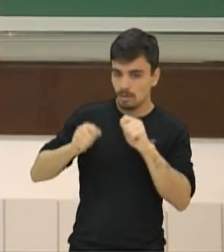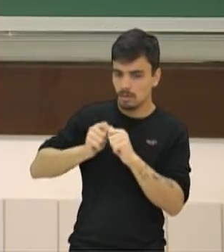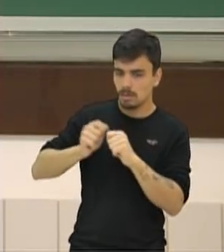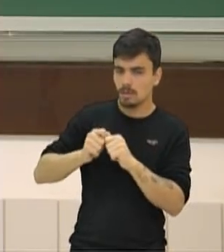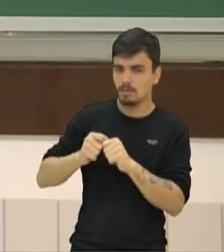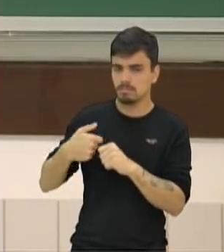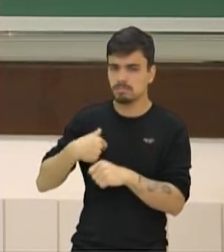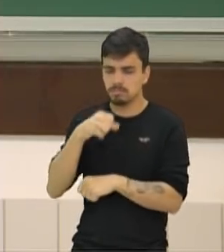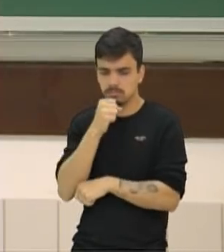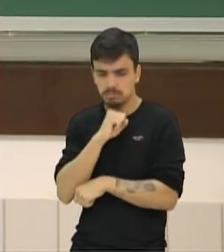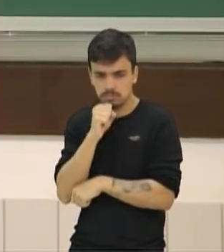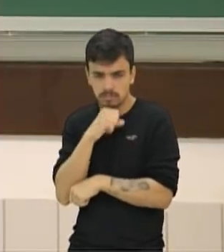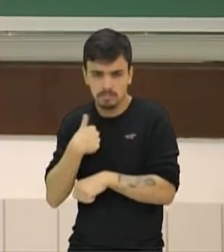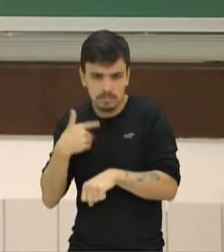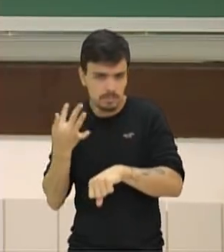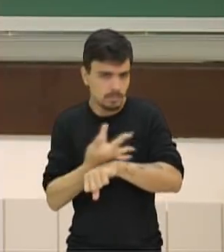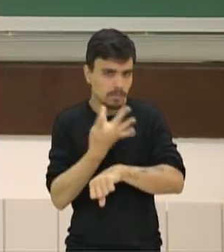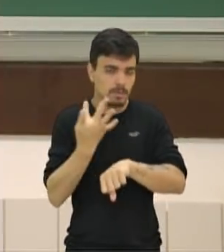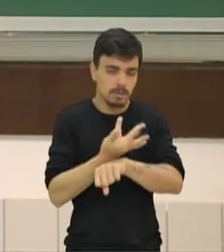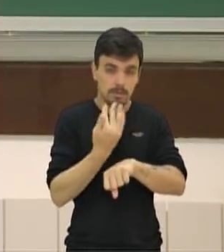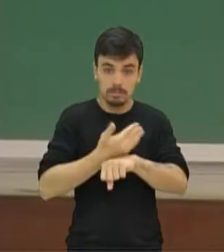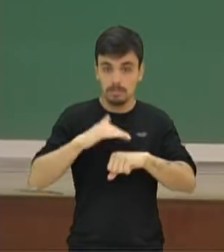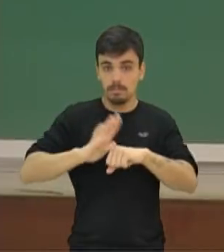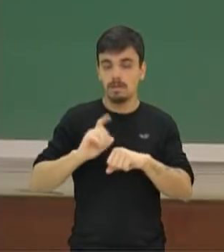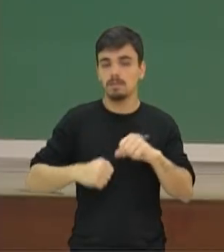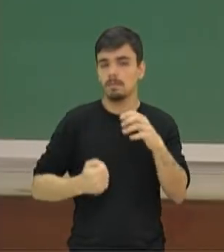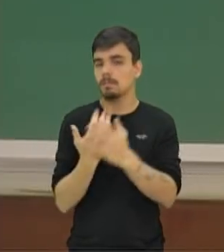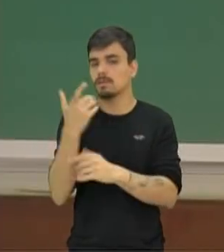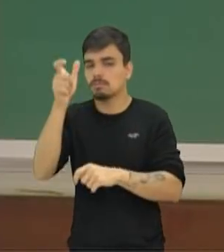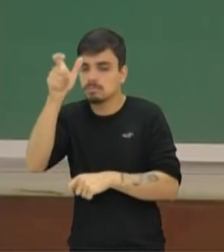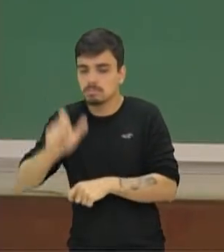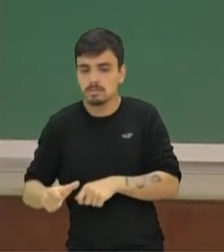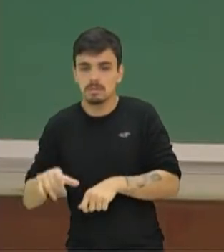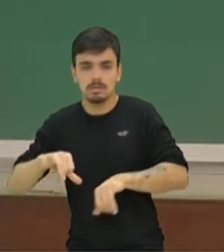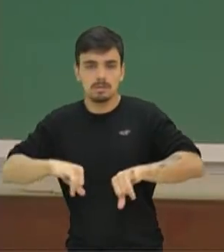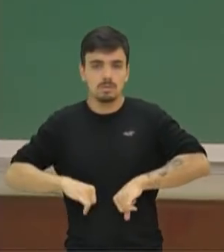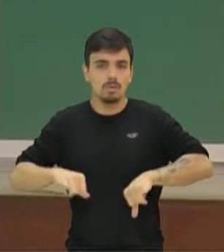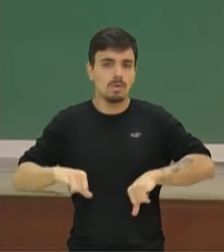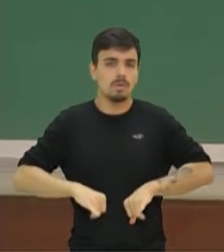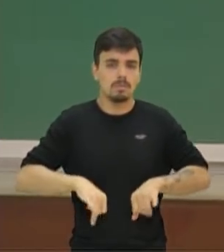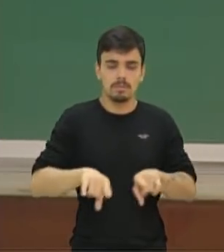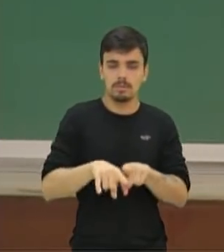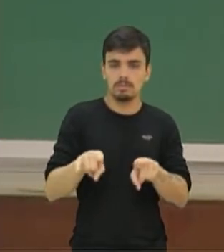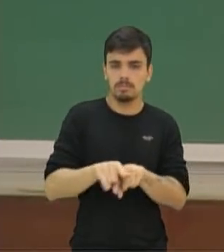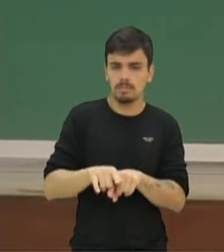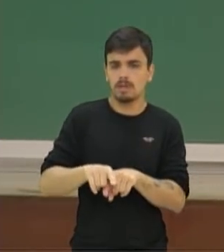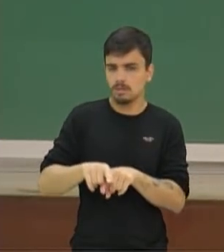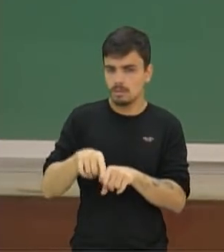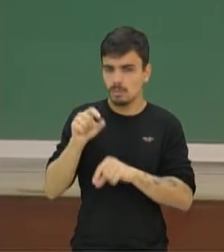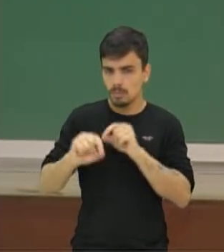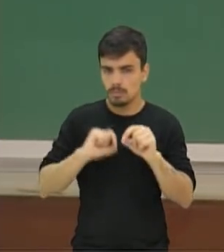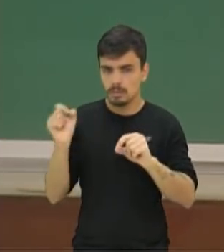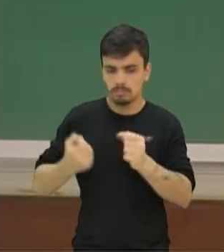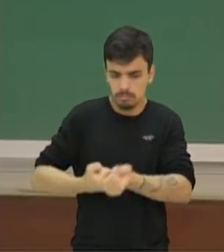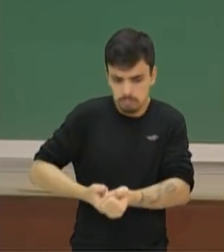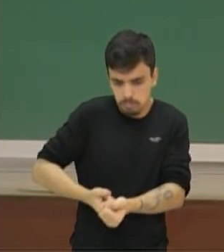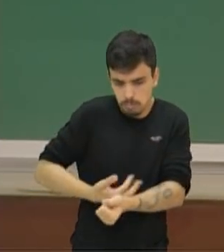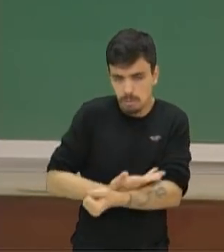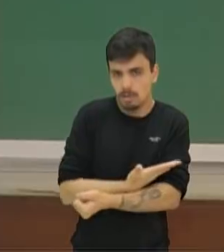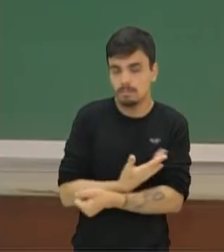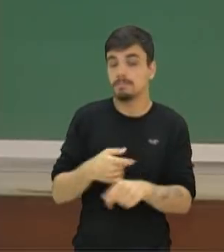eu não aguento mais, né? Criar um personagem que sofre, cheio de carga, né, de emoção. Então, é